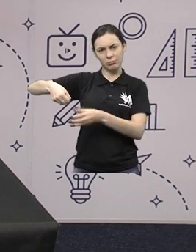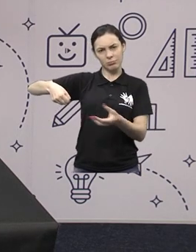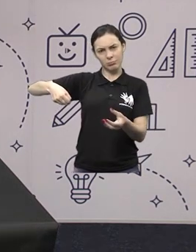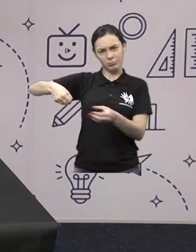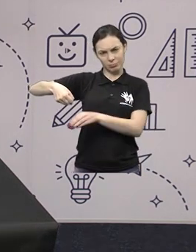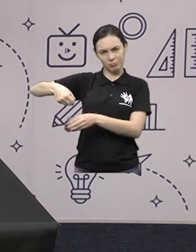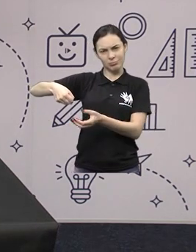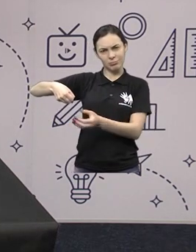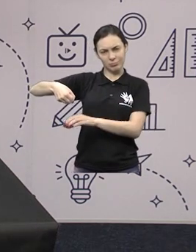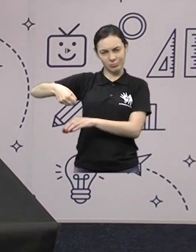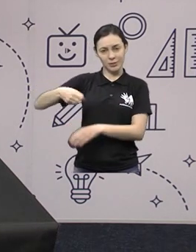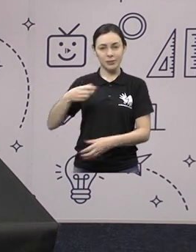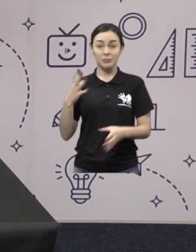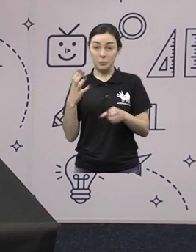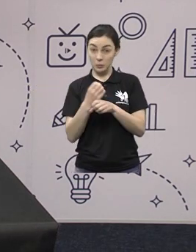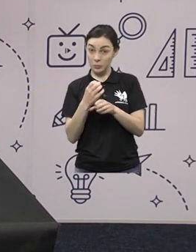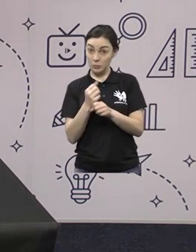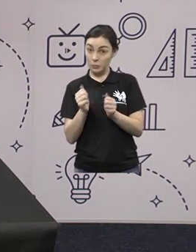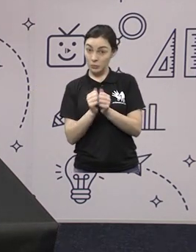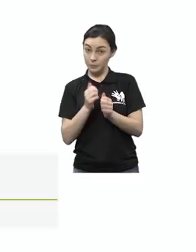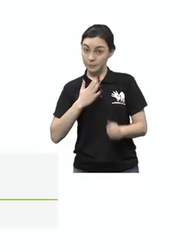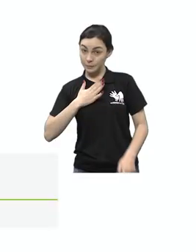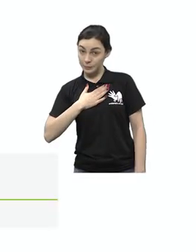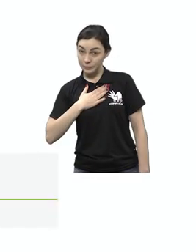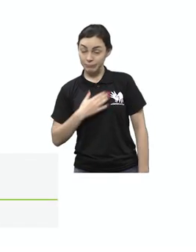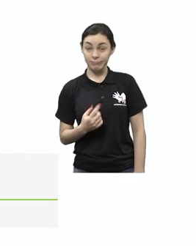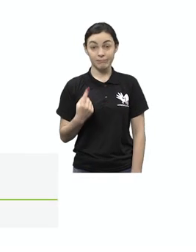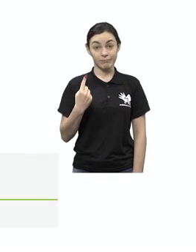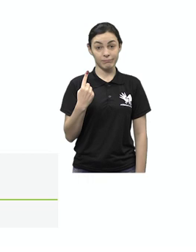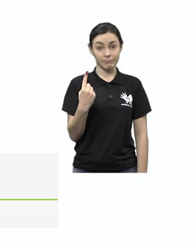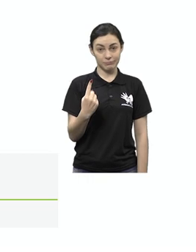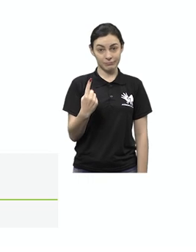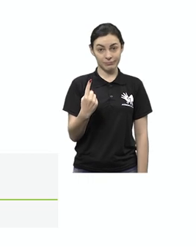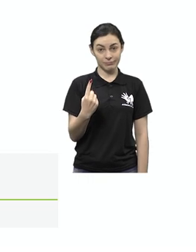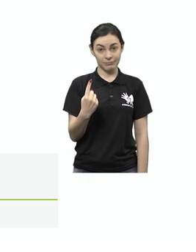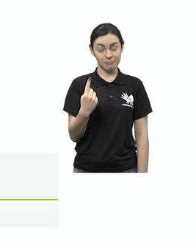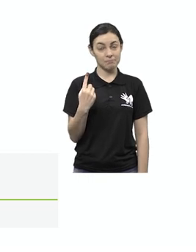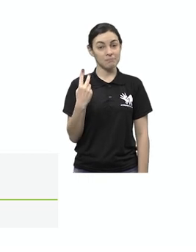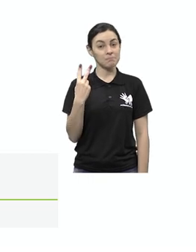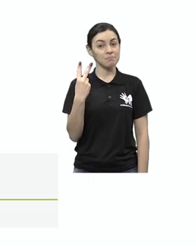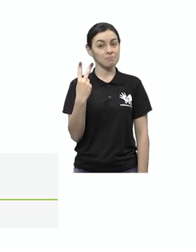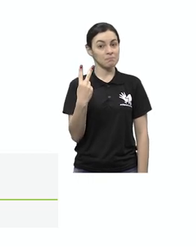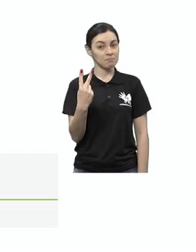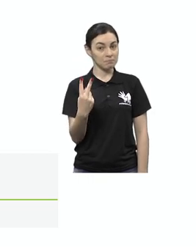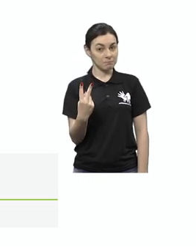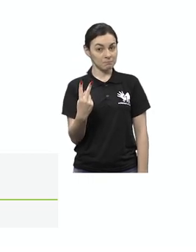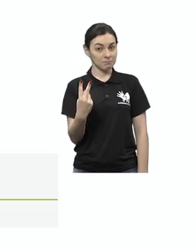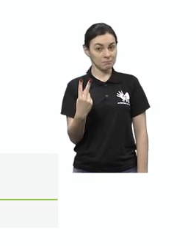quantos ovos tem? Contem lá junto comigo. Um,